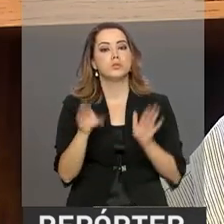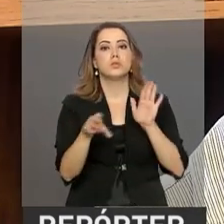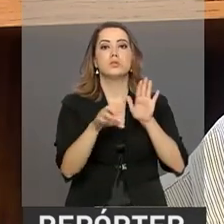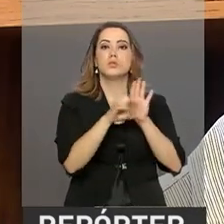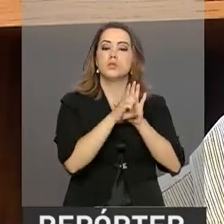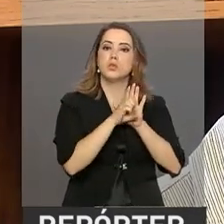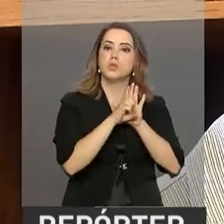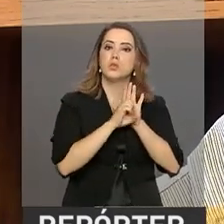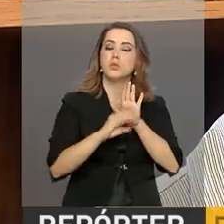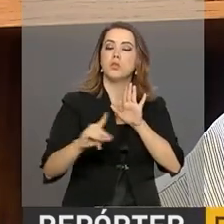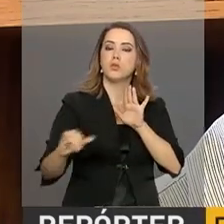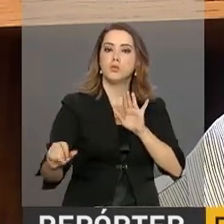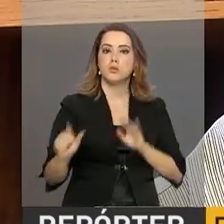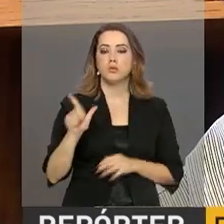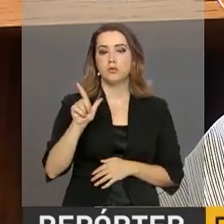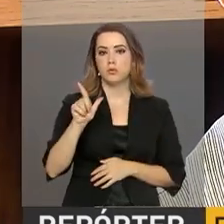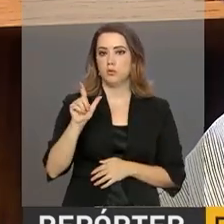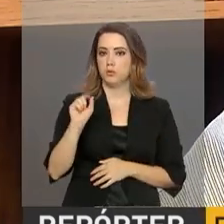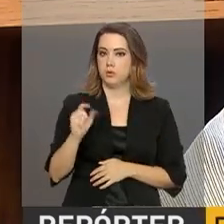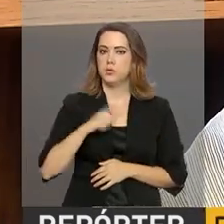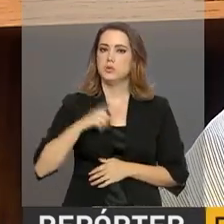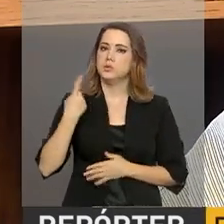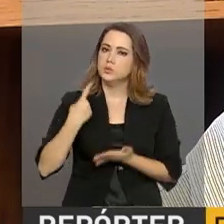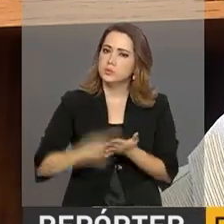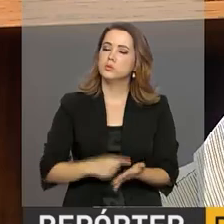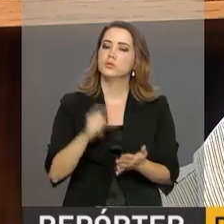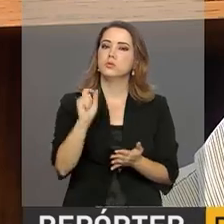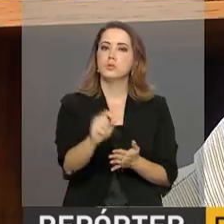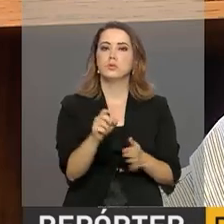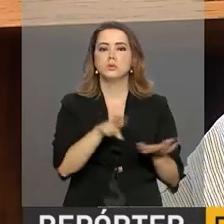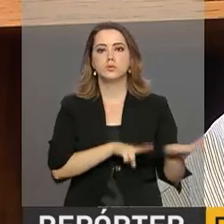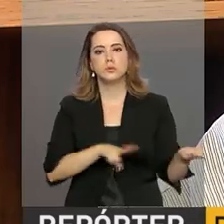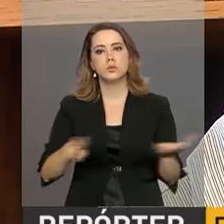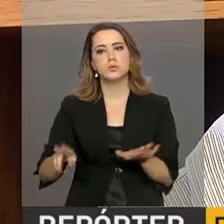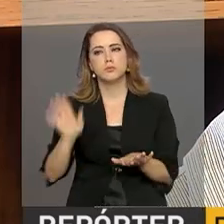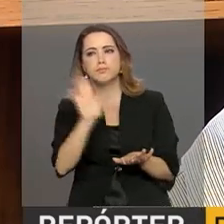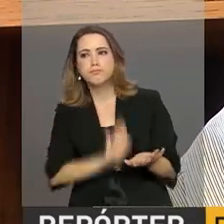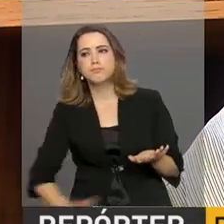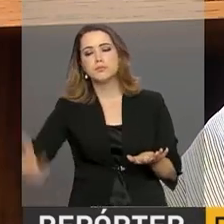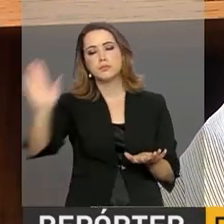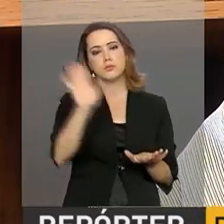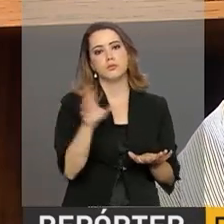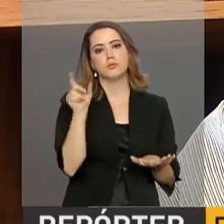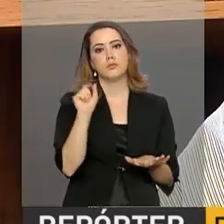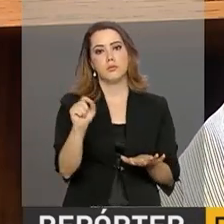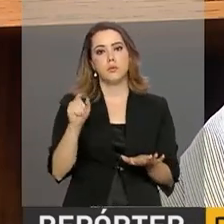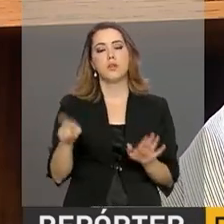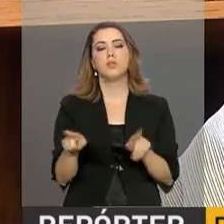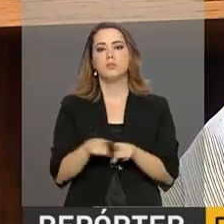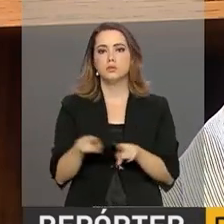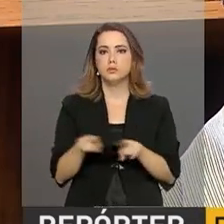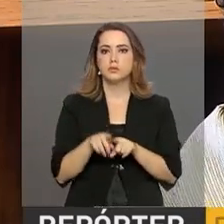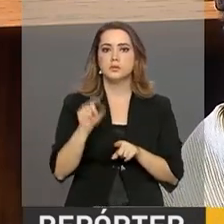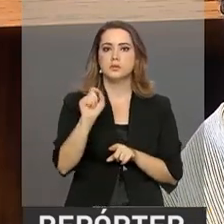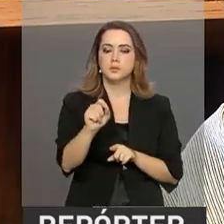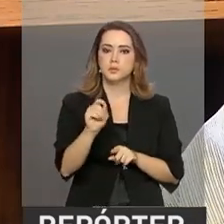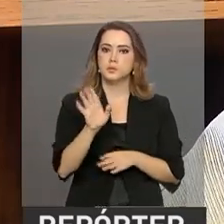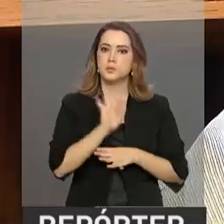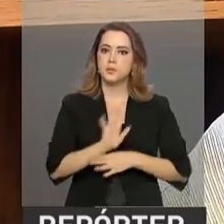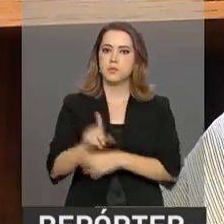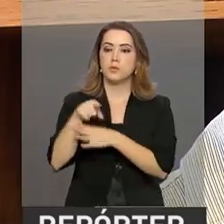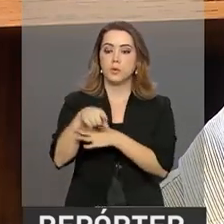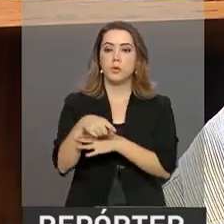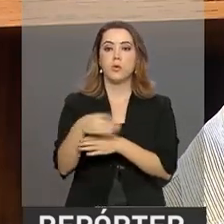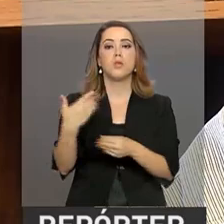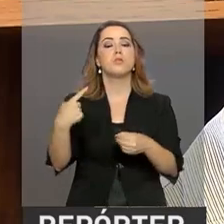garantir a atividade da Semana Nacional em todos os estados brasileiros e também dirigir essas atividades para o interior